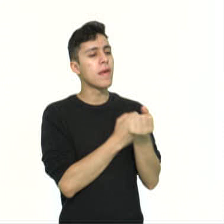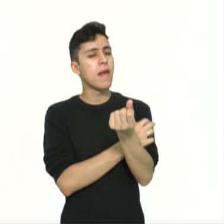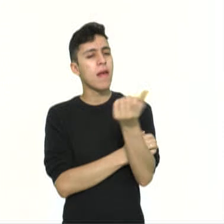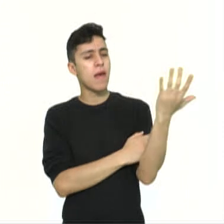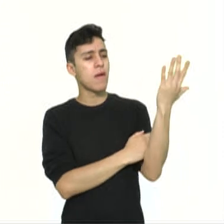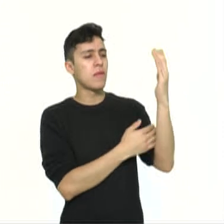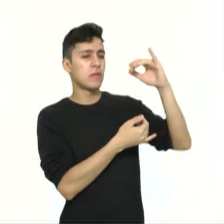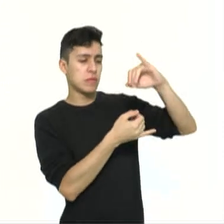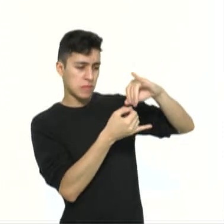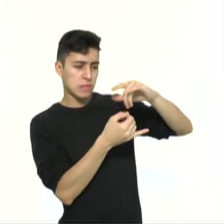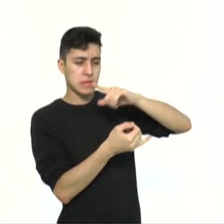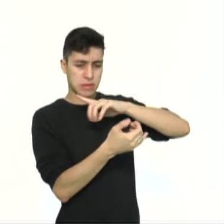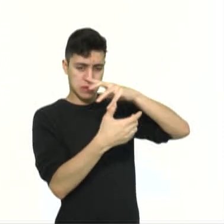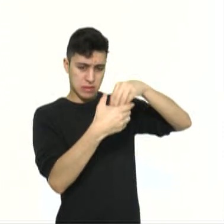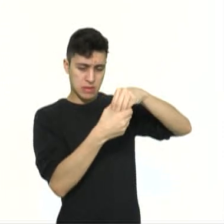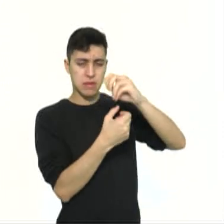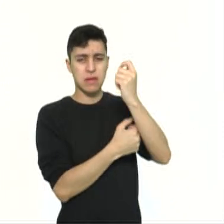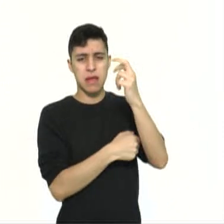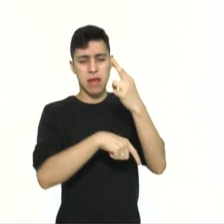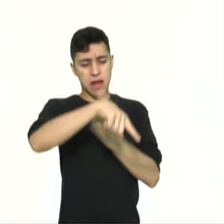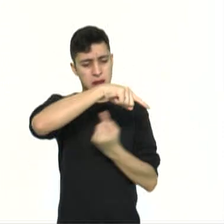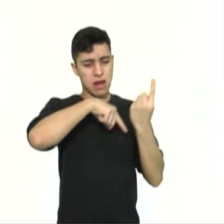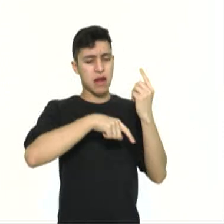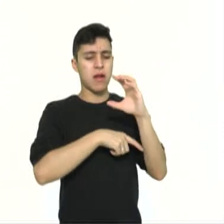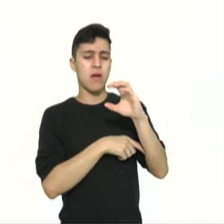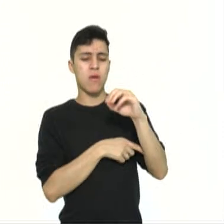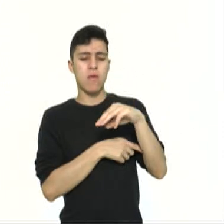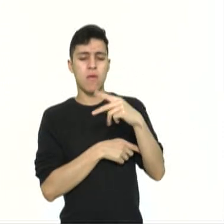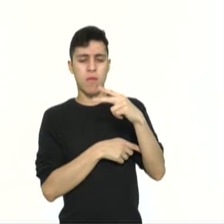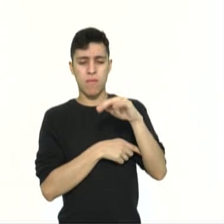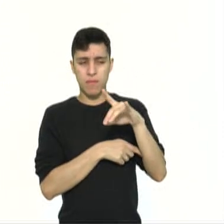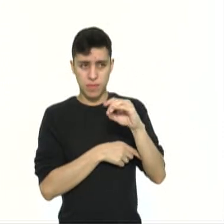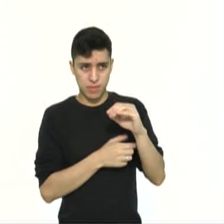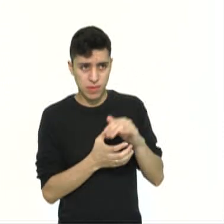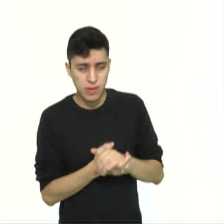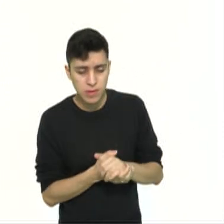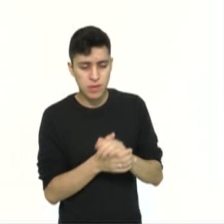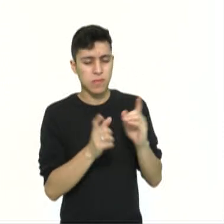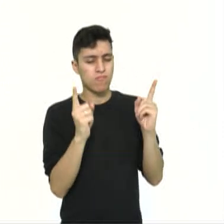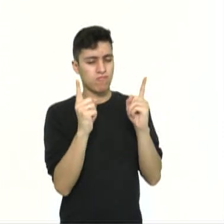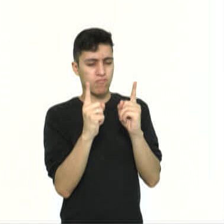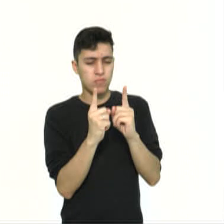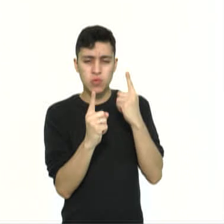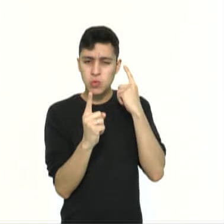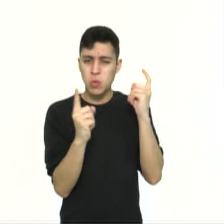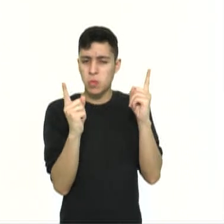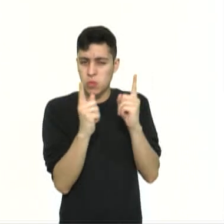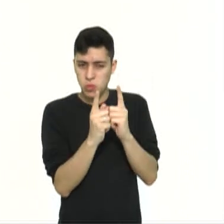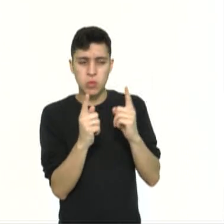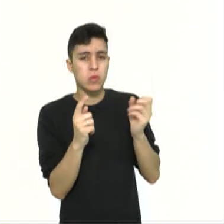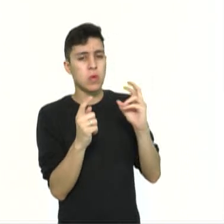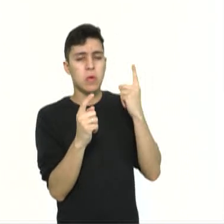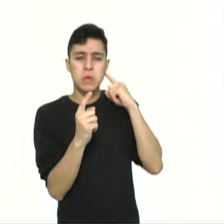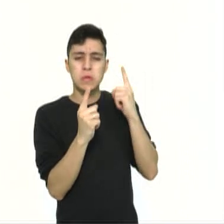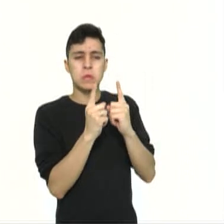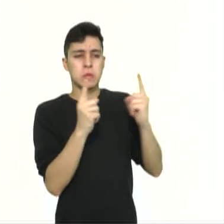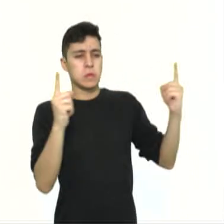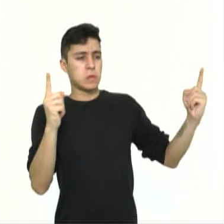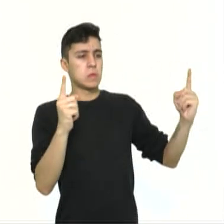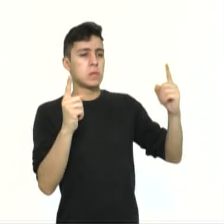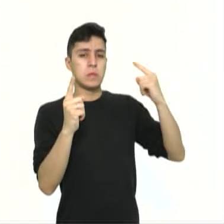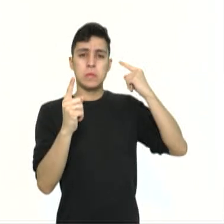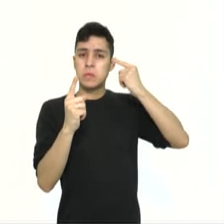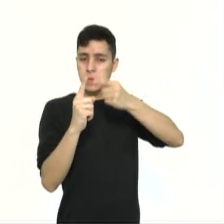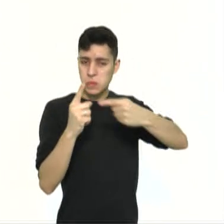fluxo contínuo de ar comprimido. Um tubo curto possui um som curto, possuindo um tom alto ou alta frequência. Já um